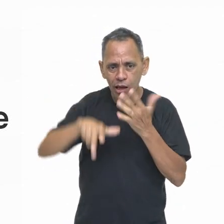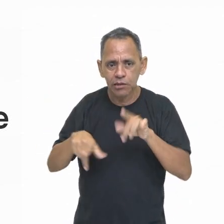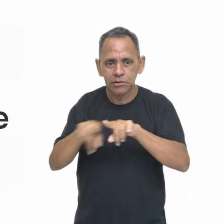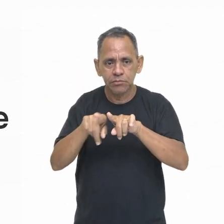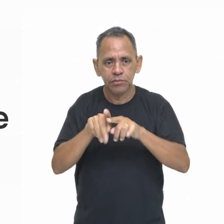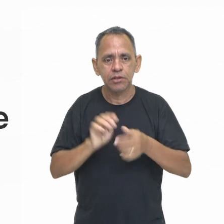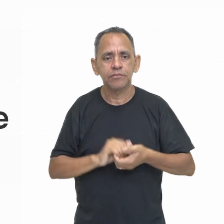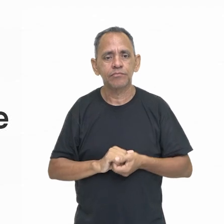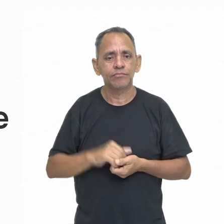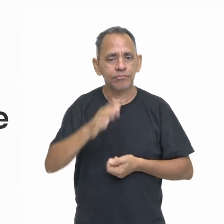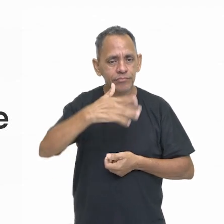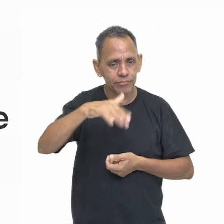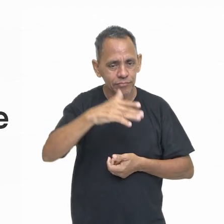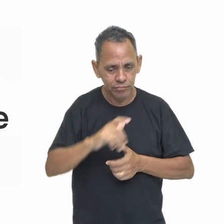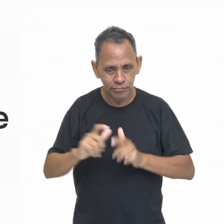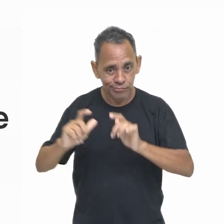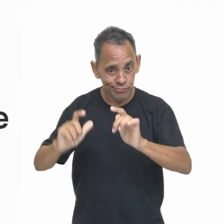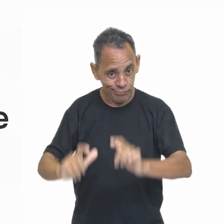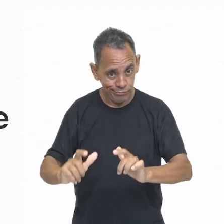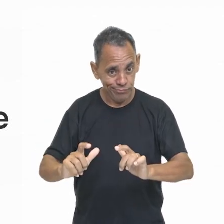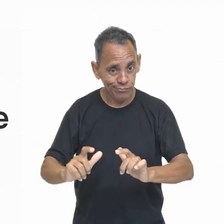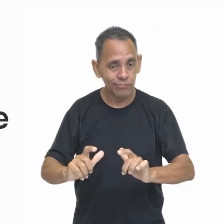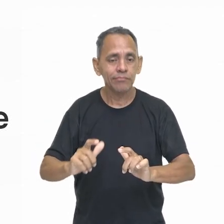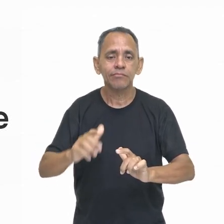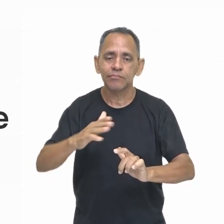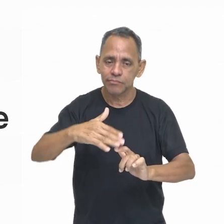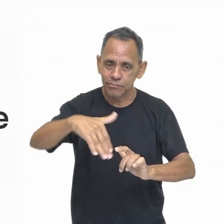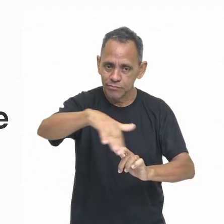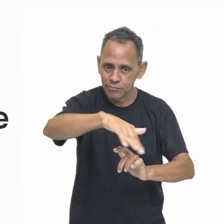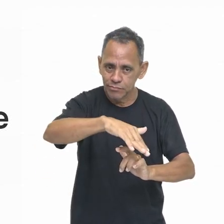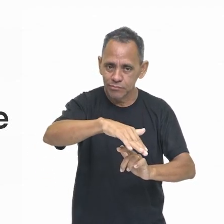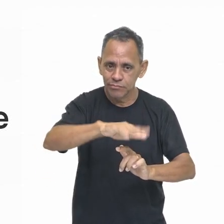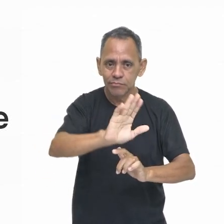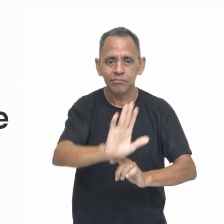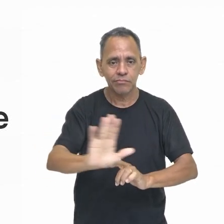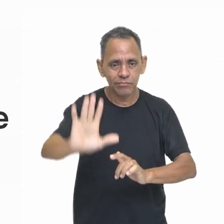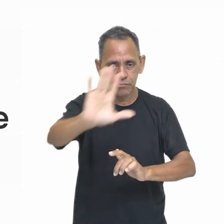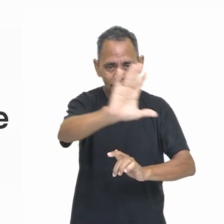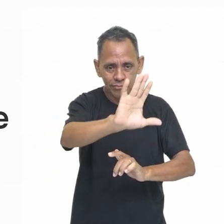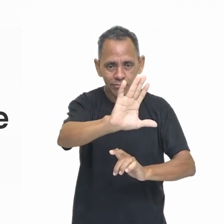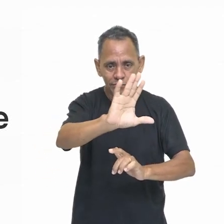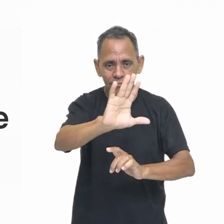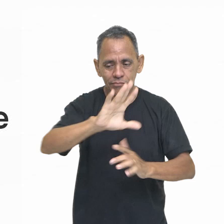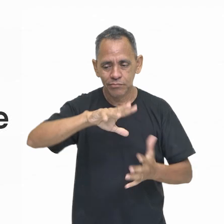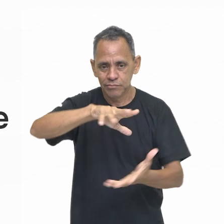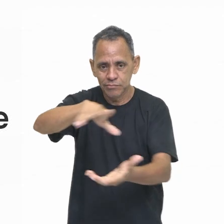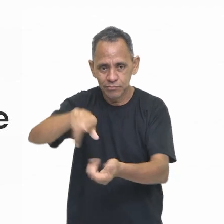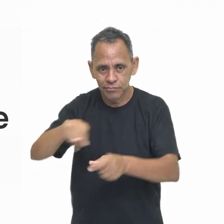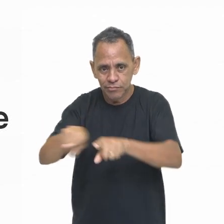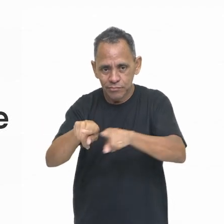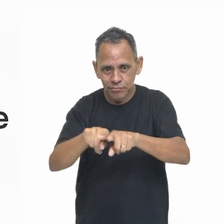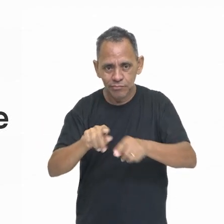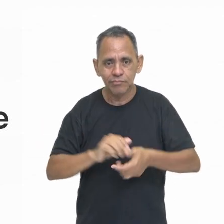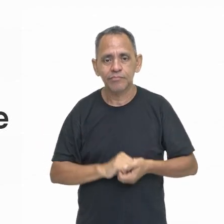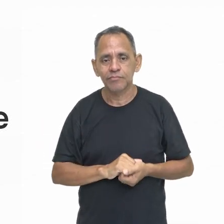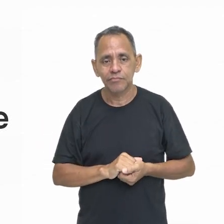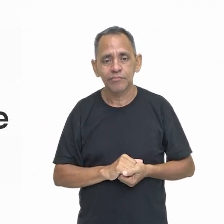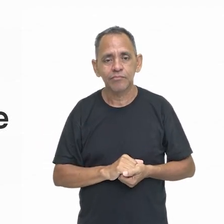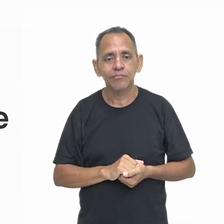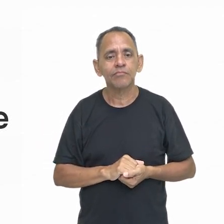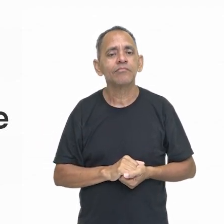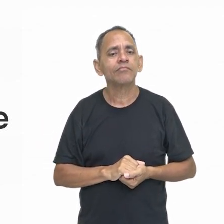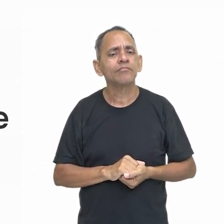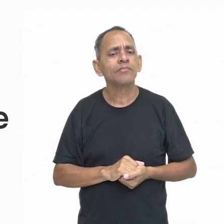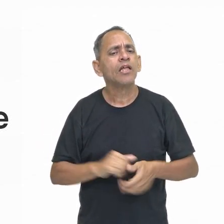etc. Em âmbito local, regional, nacional e global, bem como